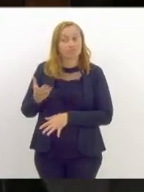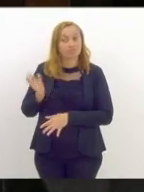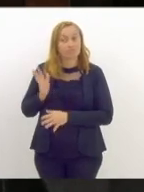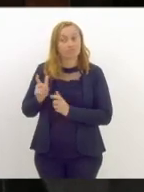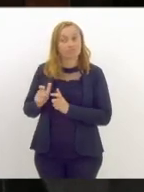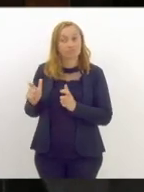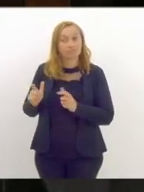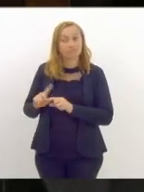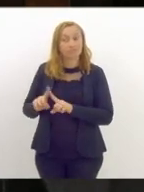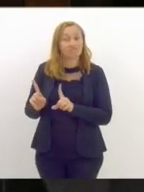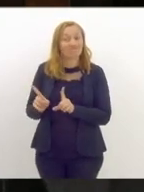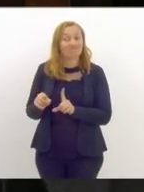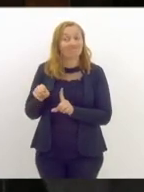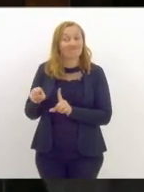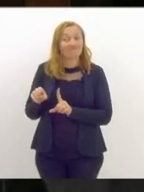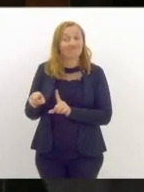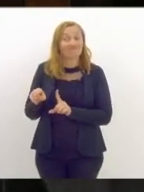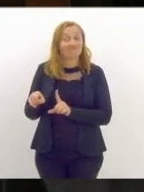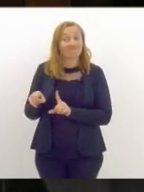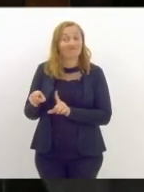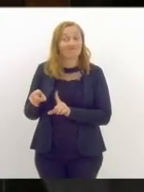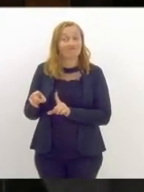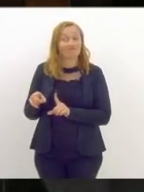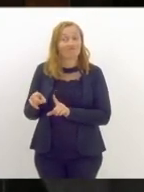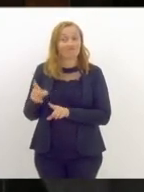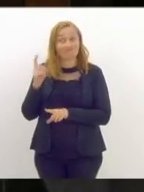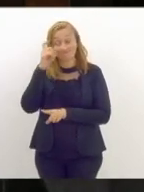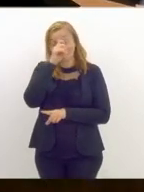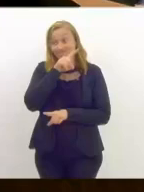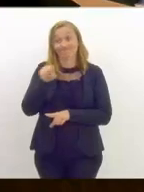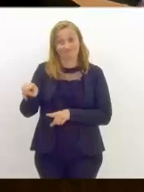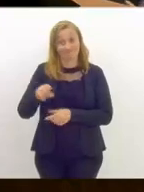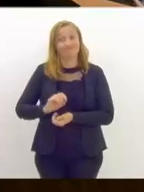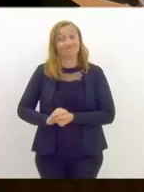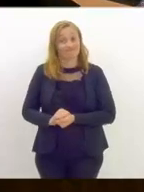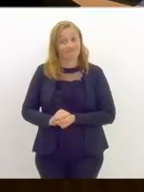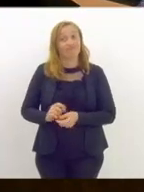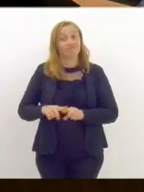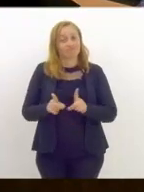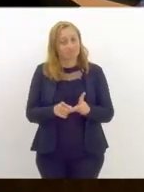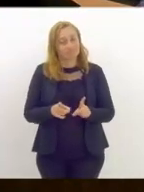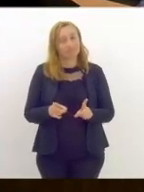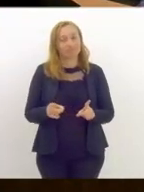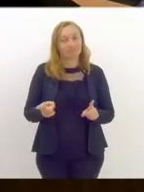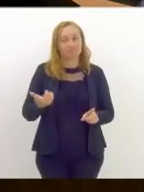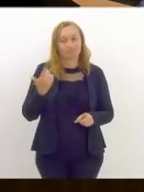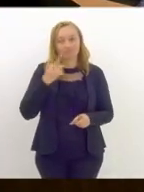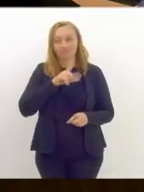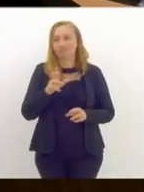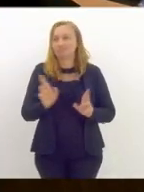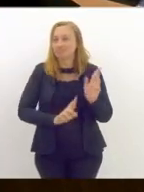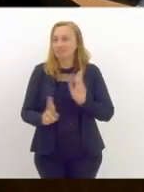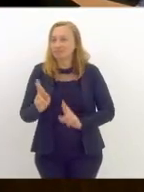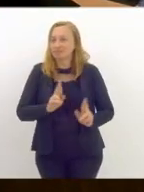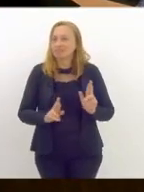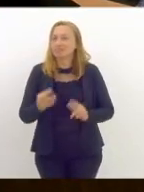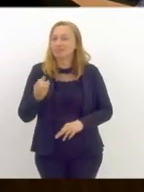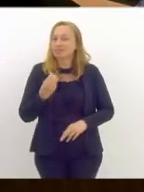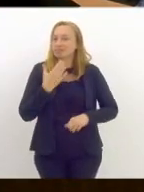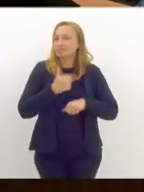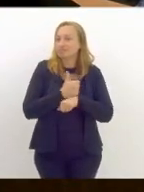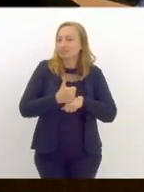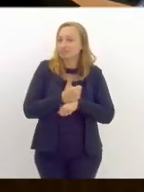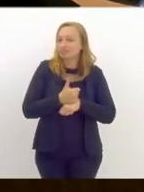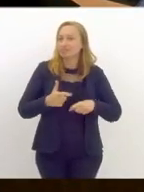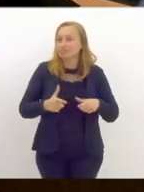enorme, mas era braba. Mas a gente construiu uma relação inicialmente profissional